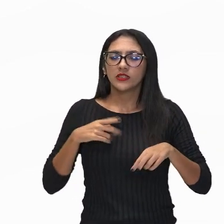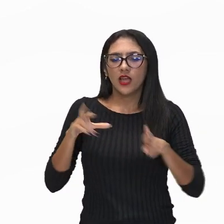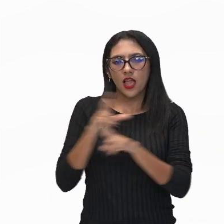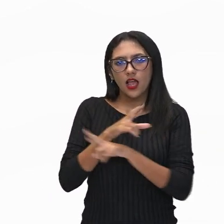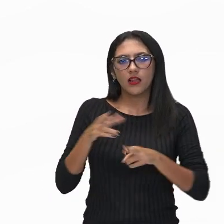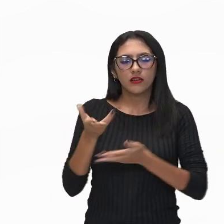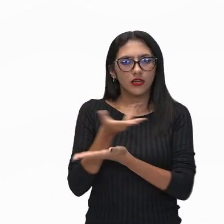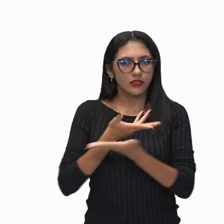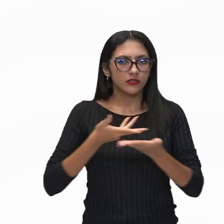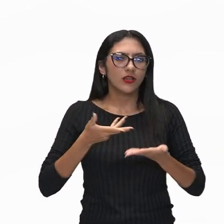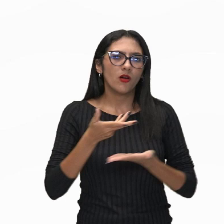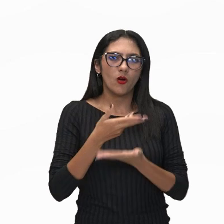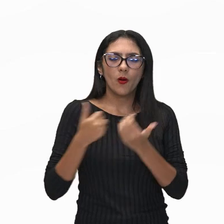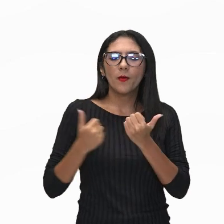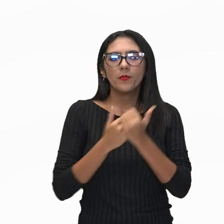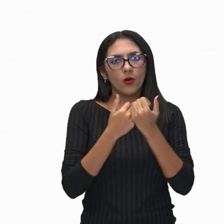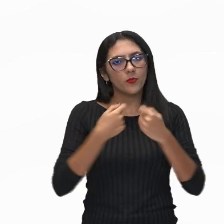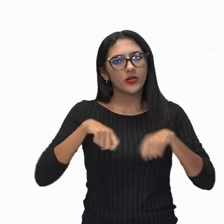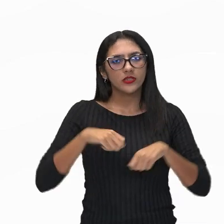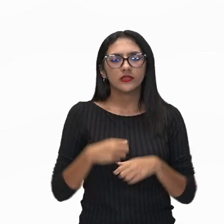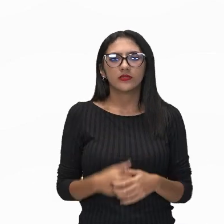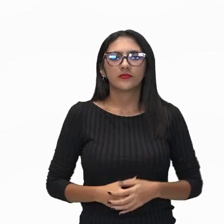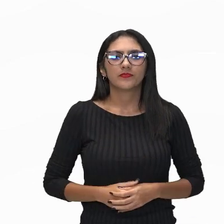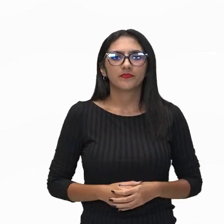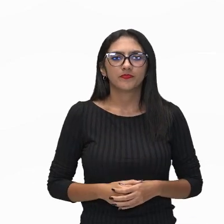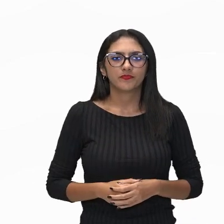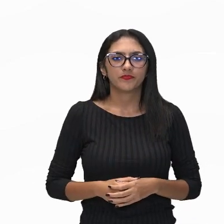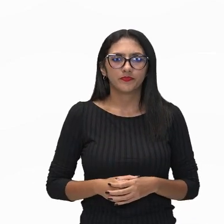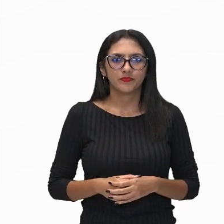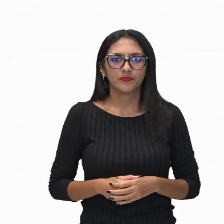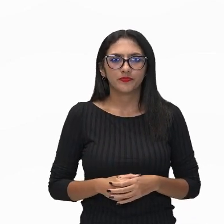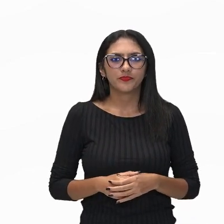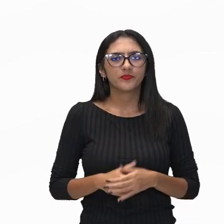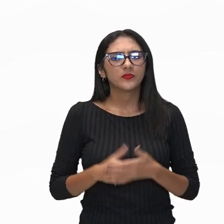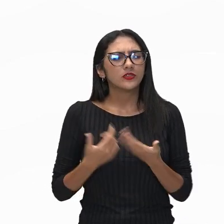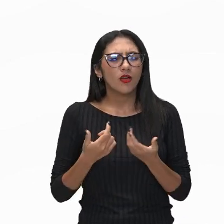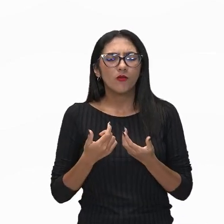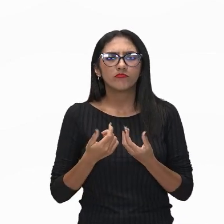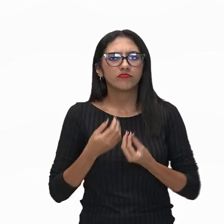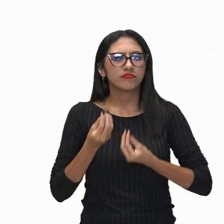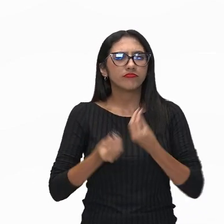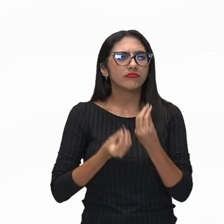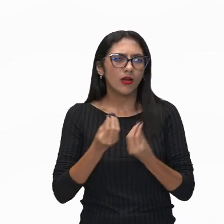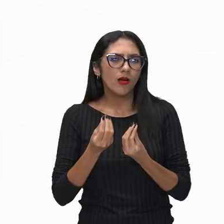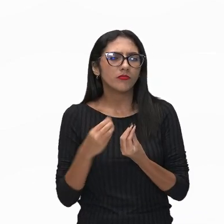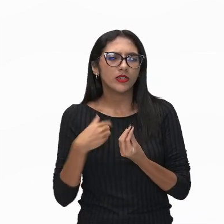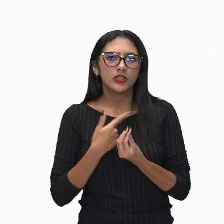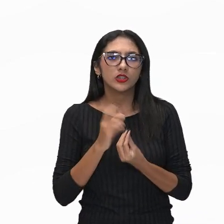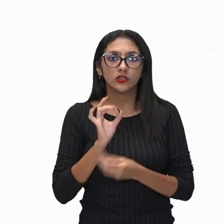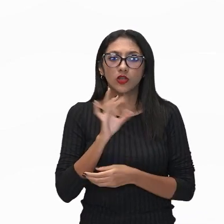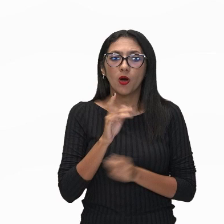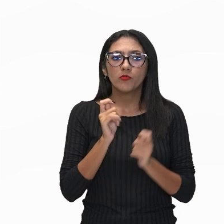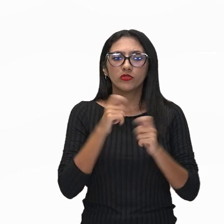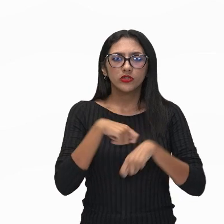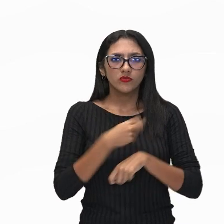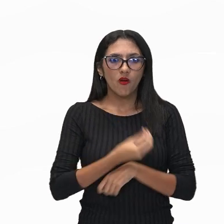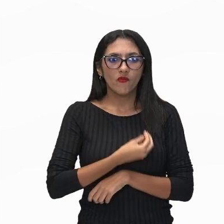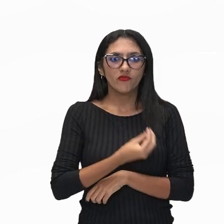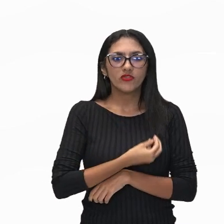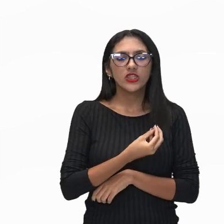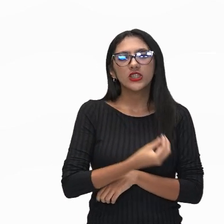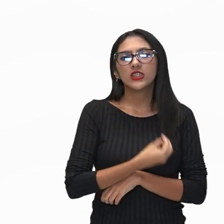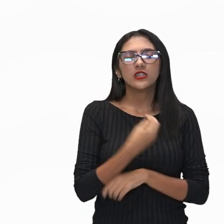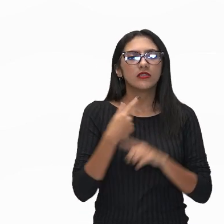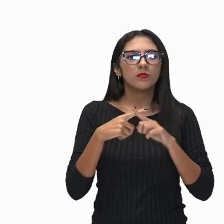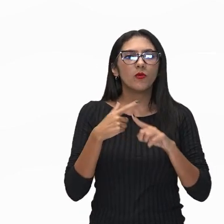pessoas. Em outras palavras, sinaliza que só posso ser porque